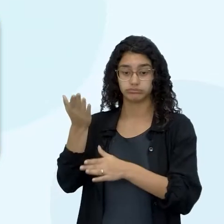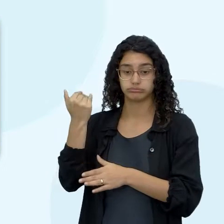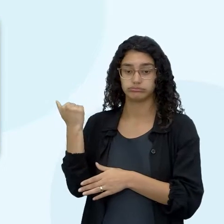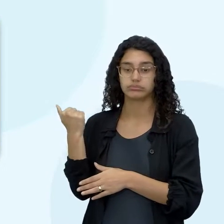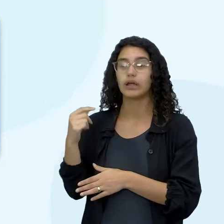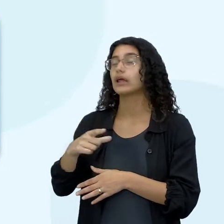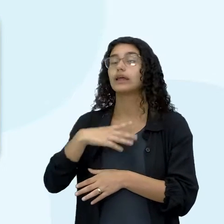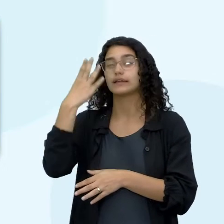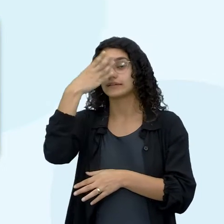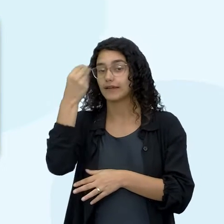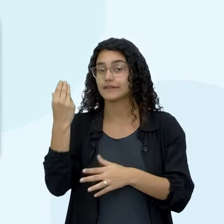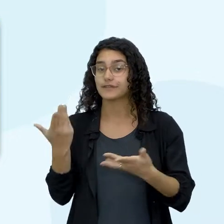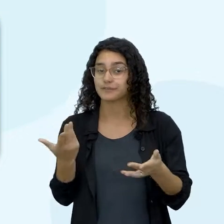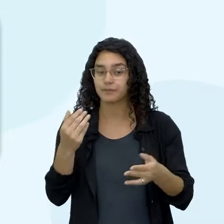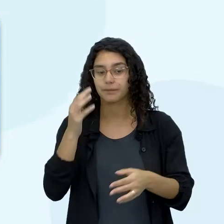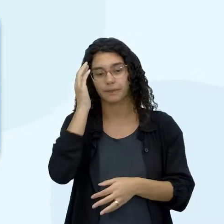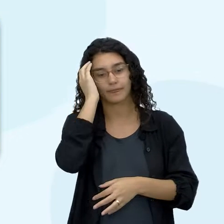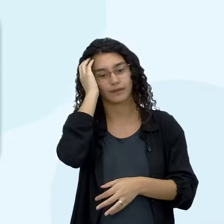pessoas esquecem disso. Do Telex, né? Telégrafo.